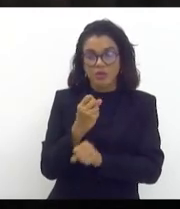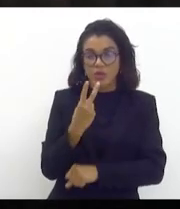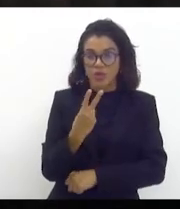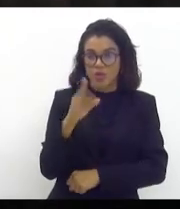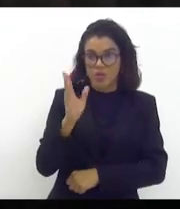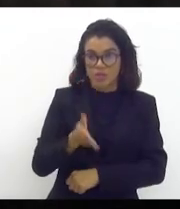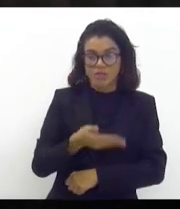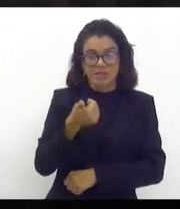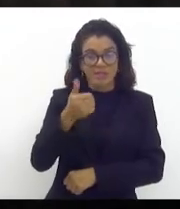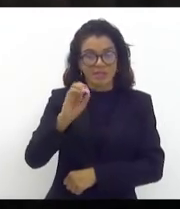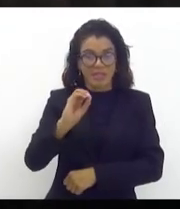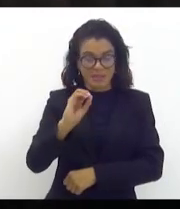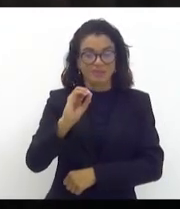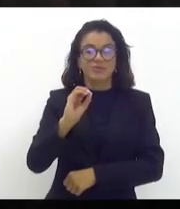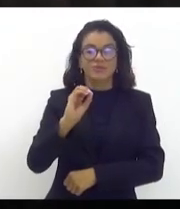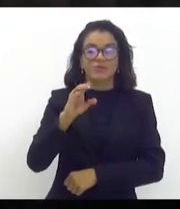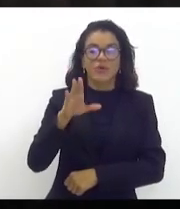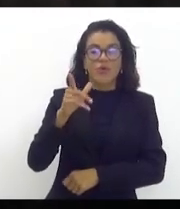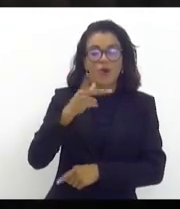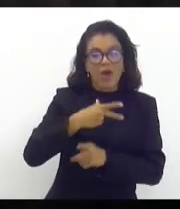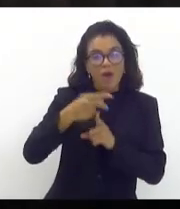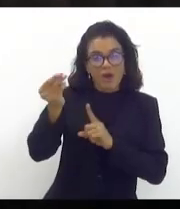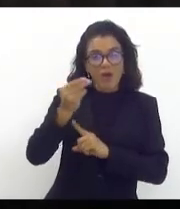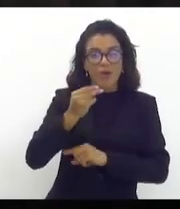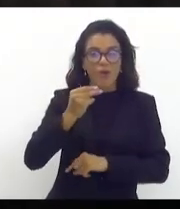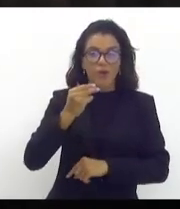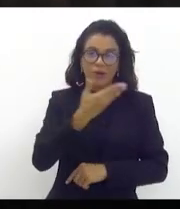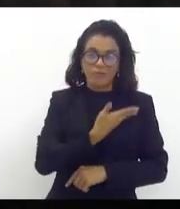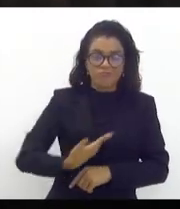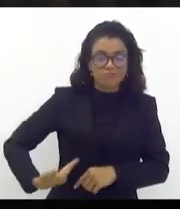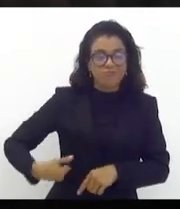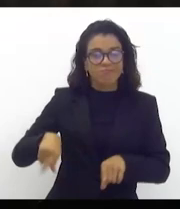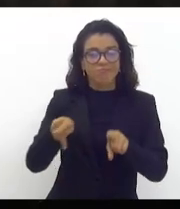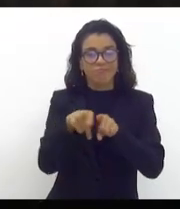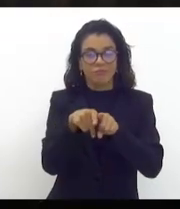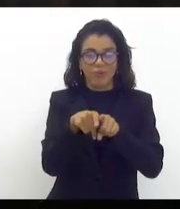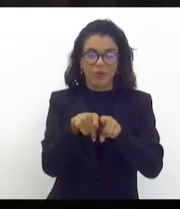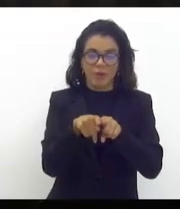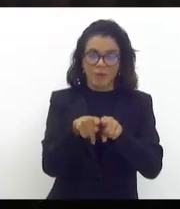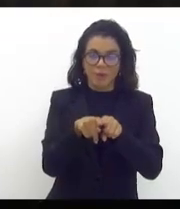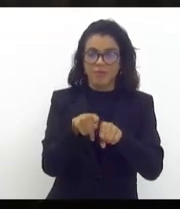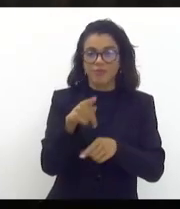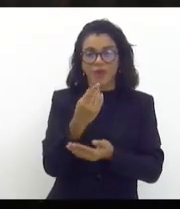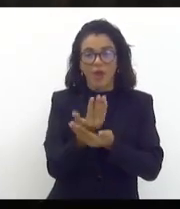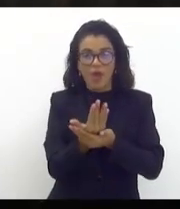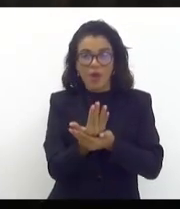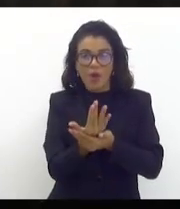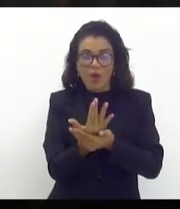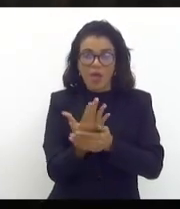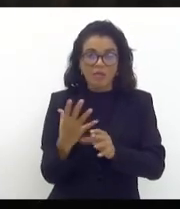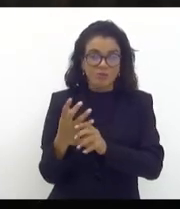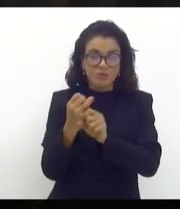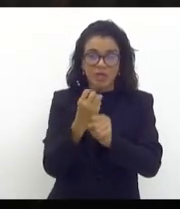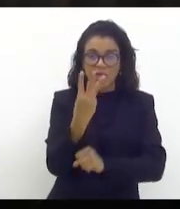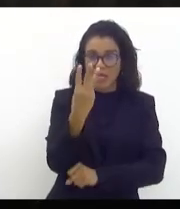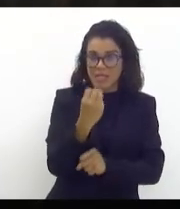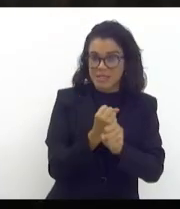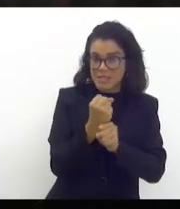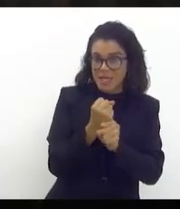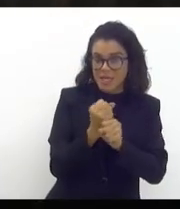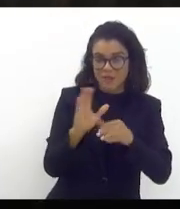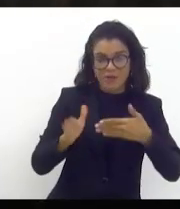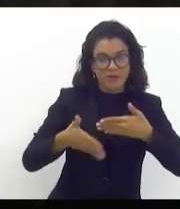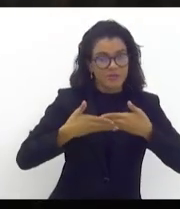uma conquista fundamental daquela crise que a UERJ vivenciou. A UERJ passou 3 anos fechadas,